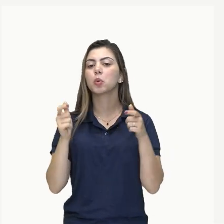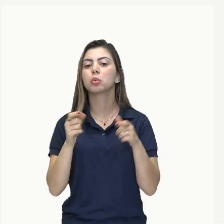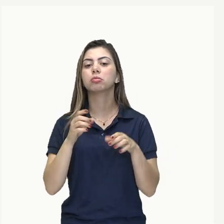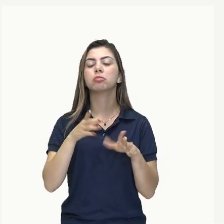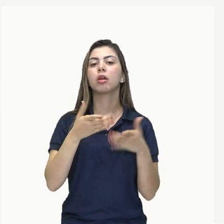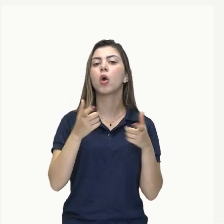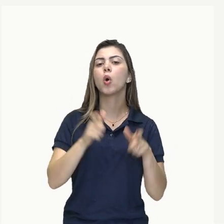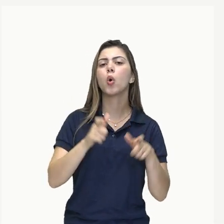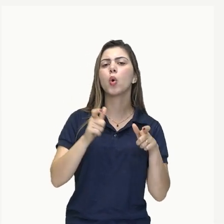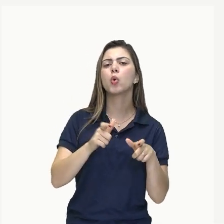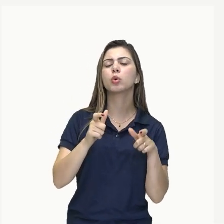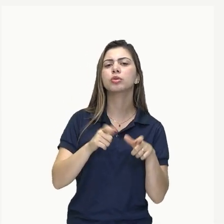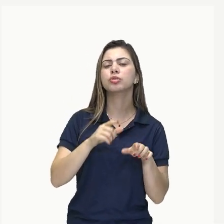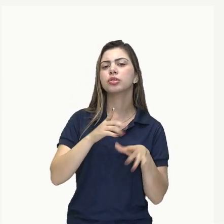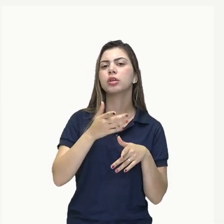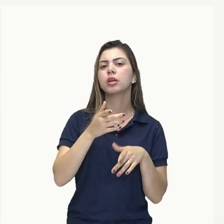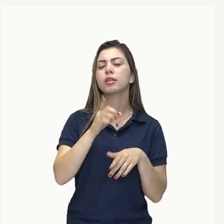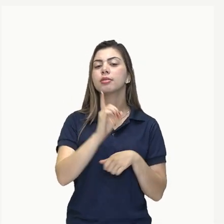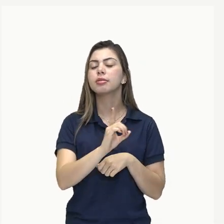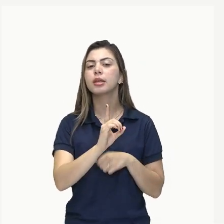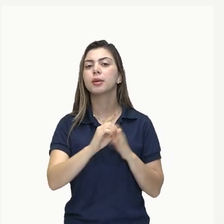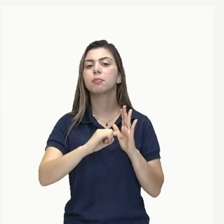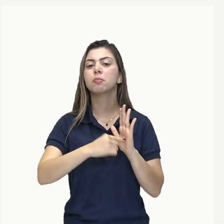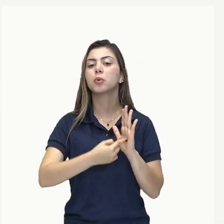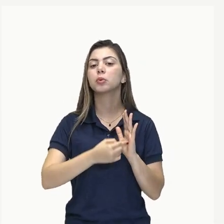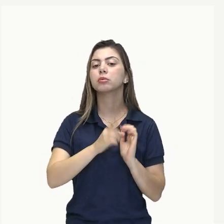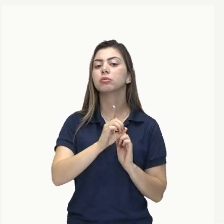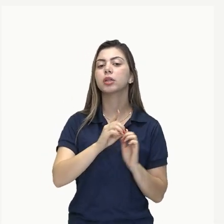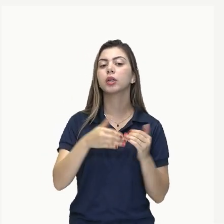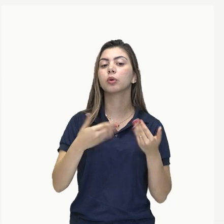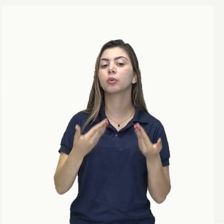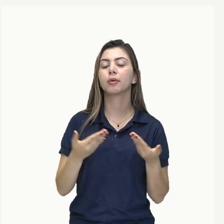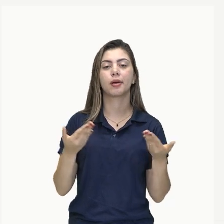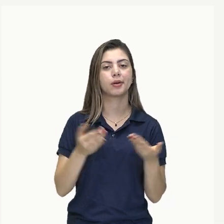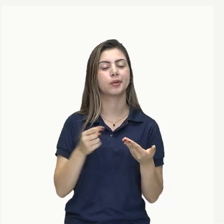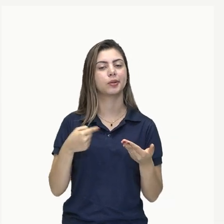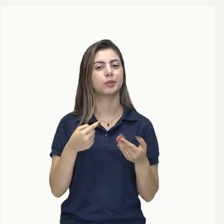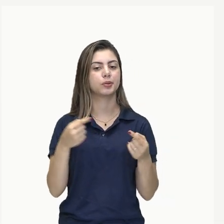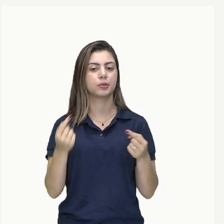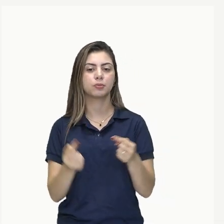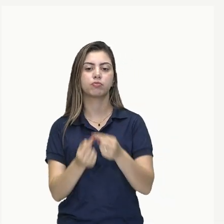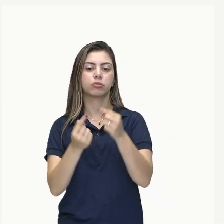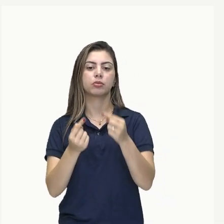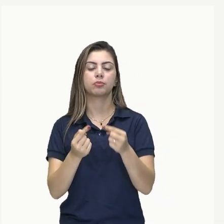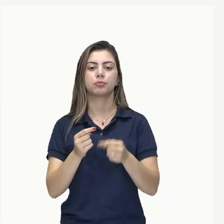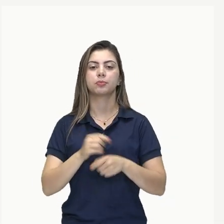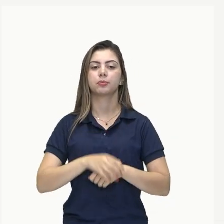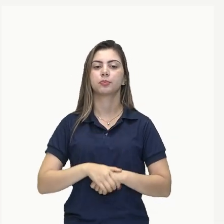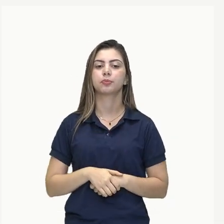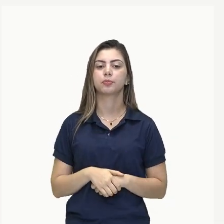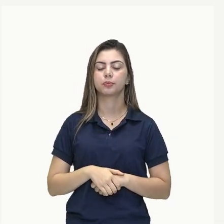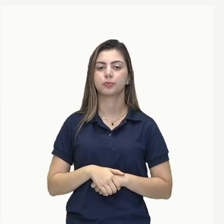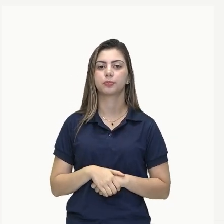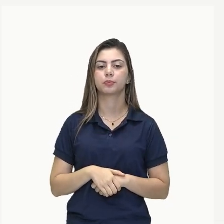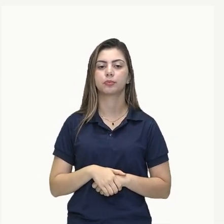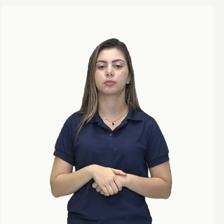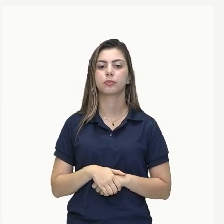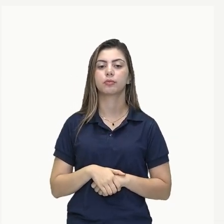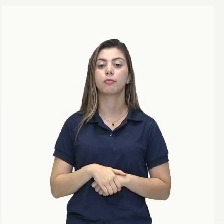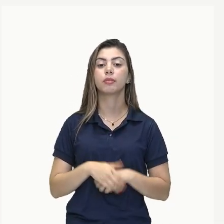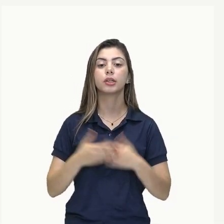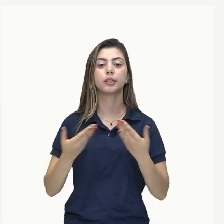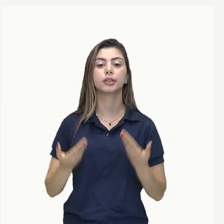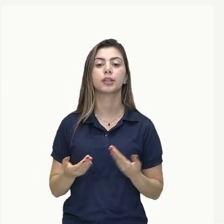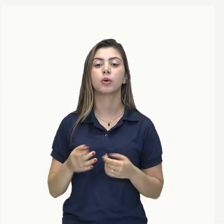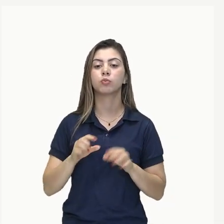D? Porque nós vamos escrever agora o par ordenado do ponto D. Quanto vale o valor